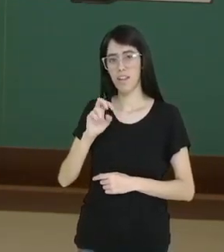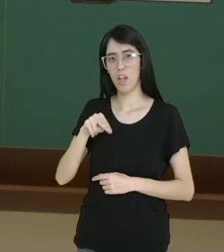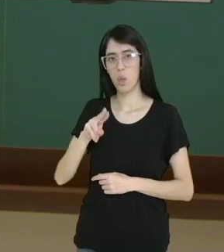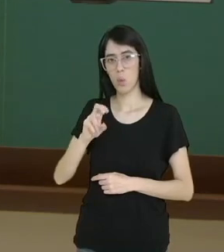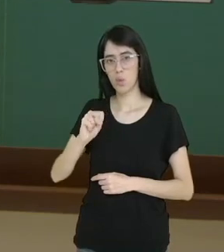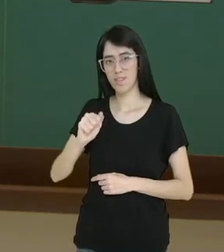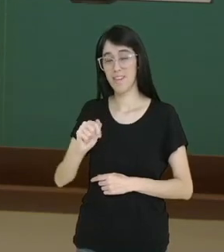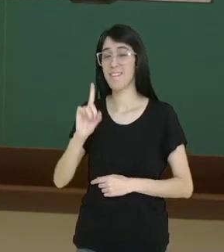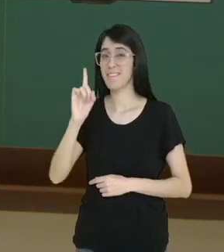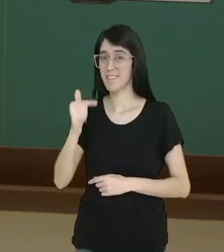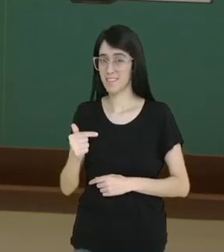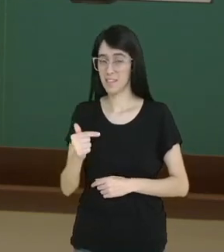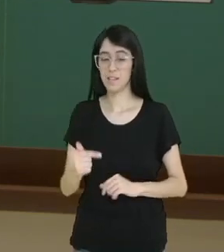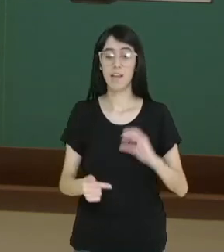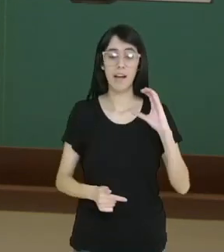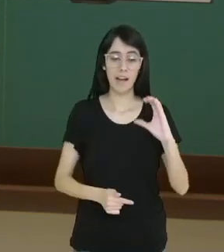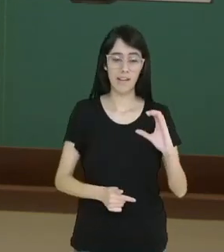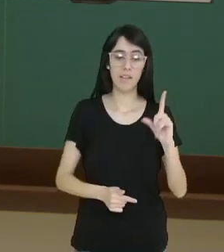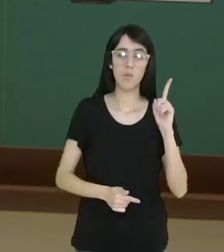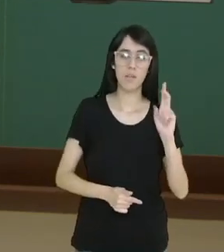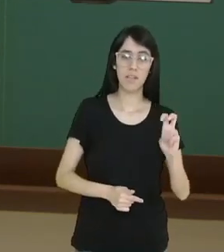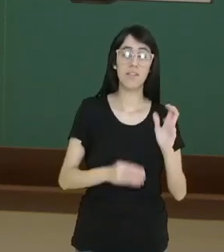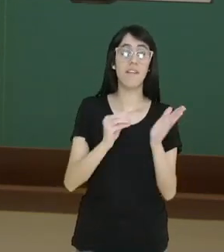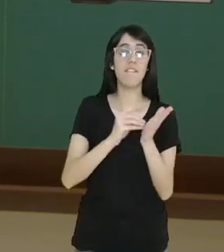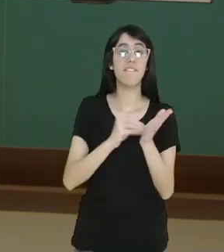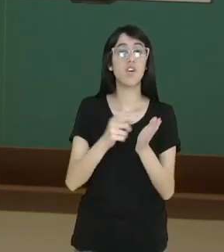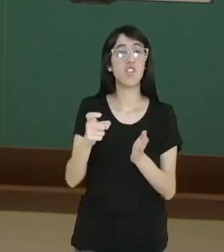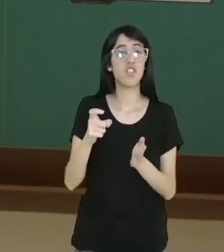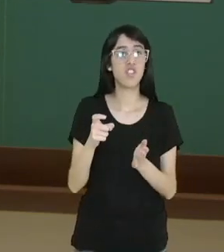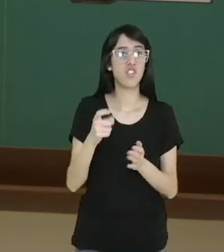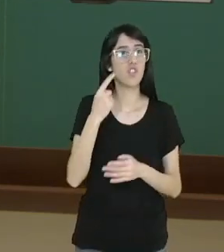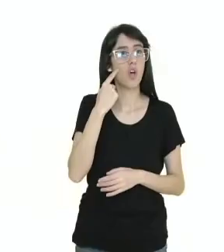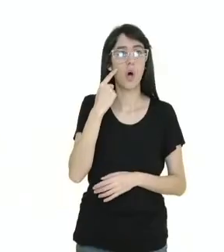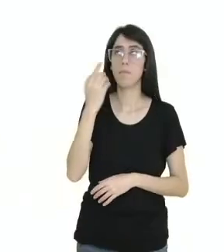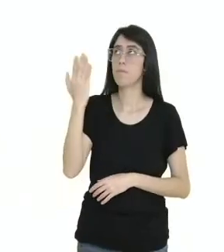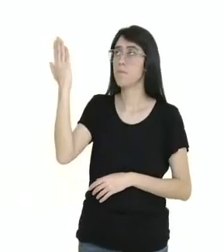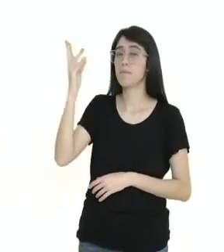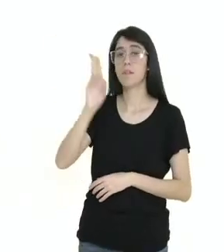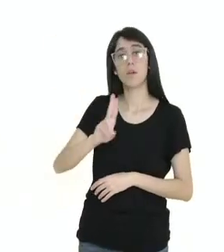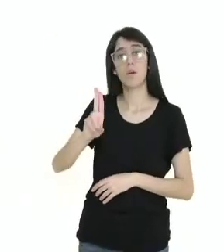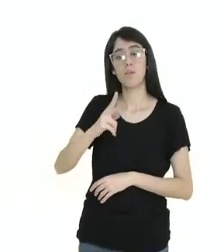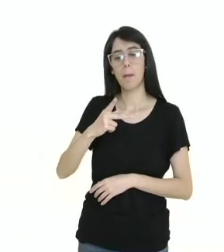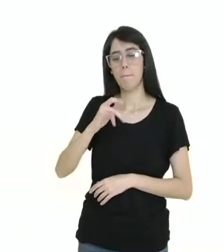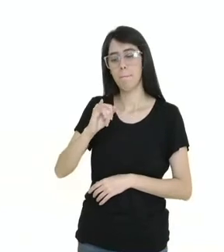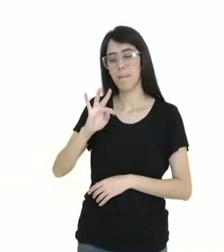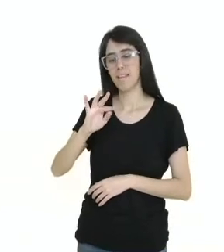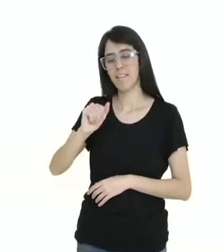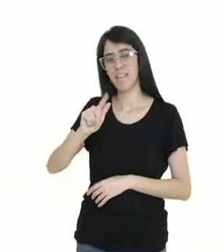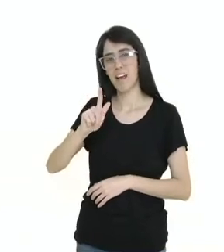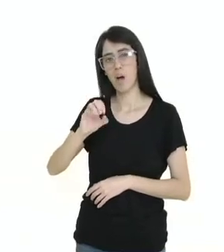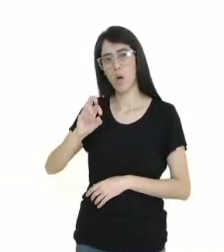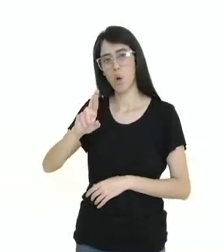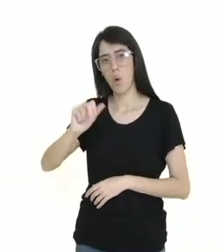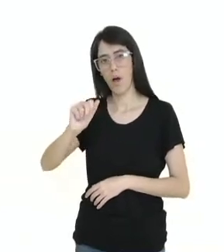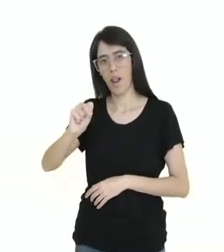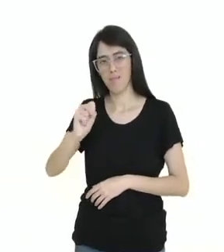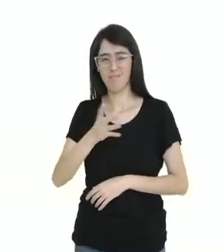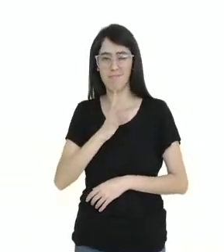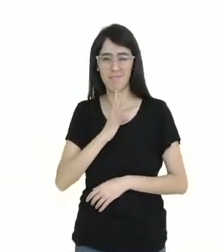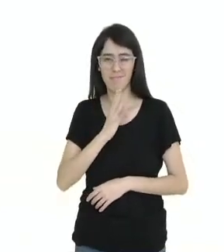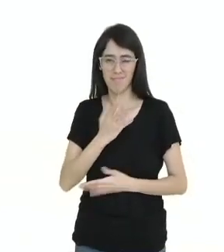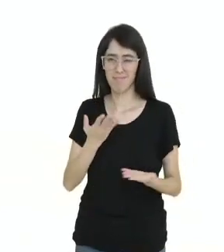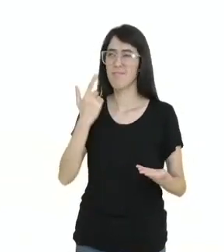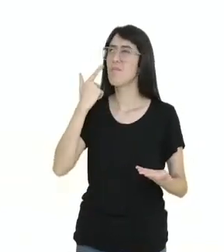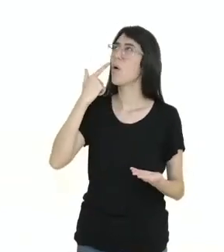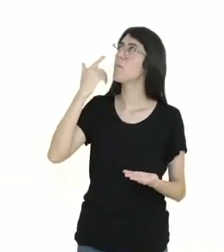15 e quero o x que é o que está faltando. Então aplica Pitágoras lá, né? Então eu tenho 17 ao quadrado igual a 15 ao quadrado